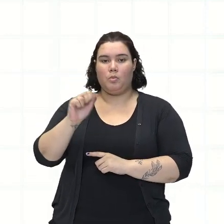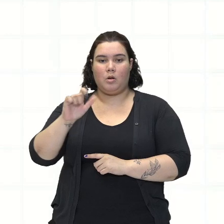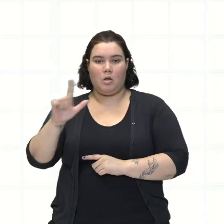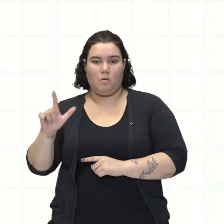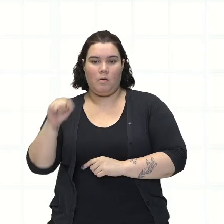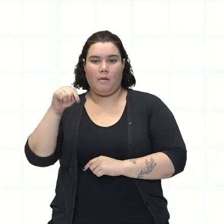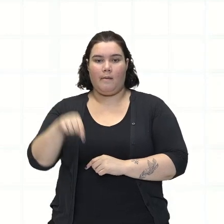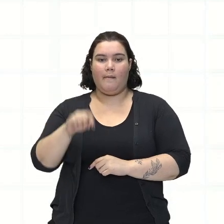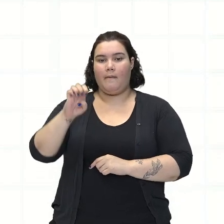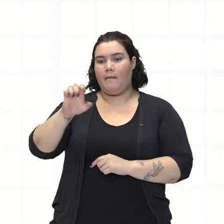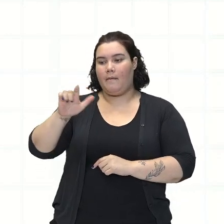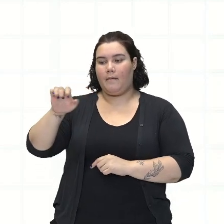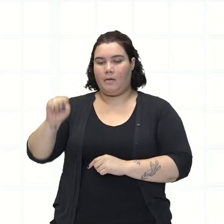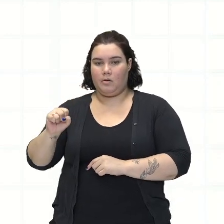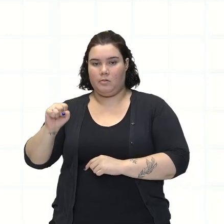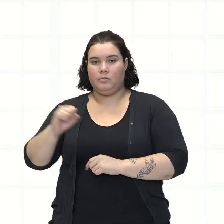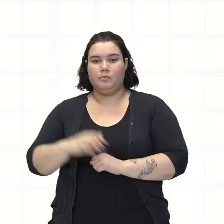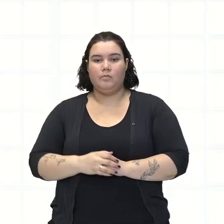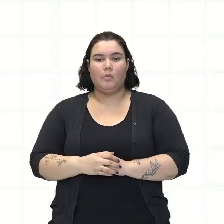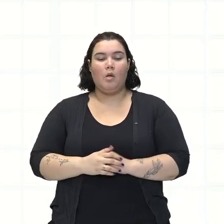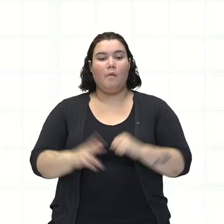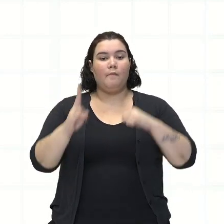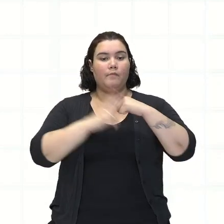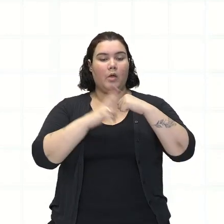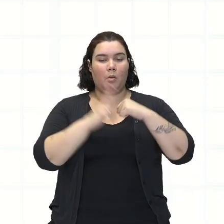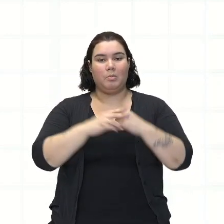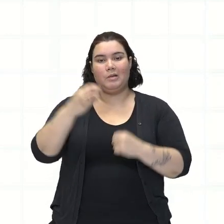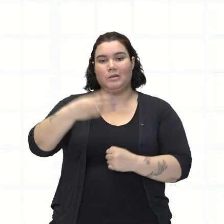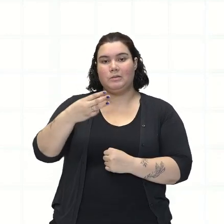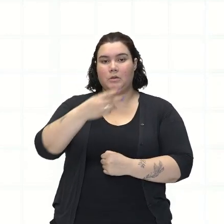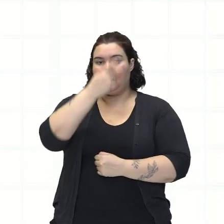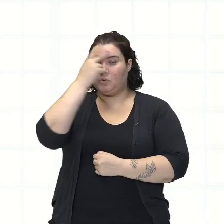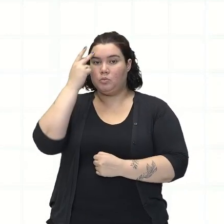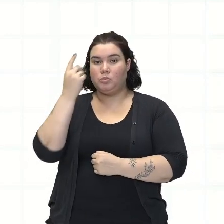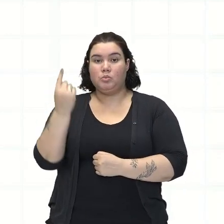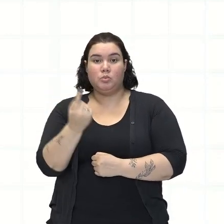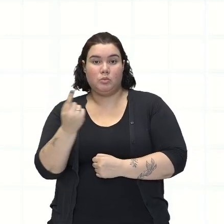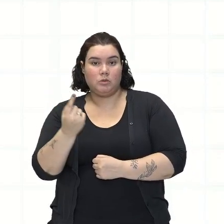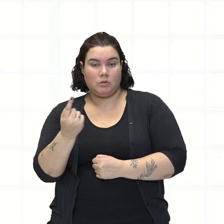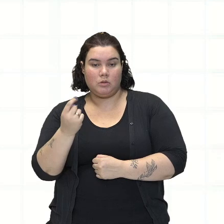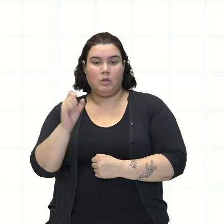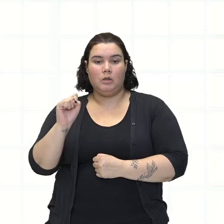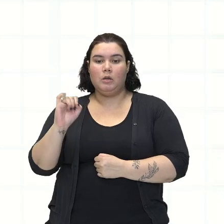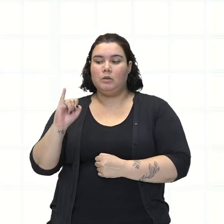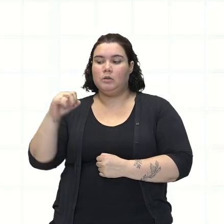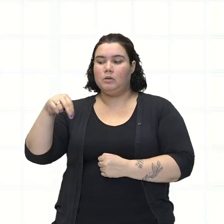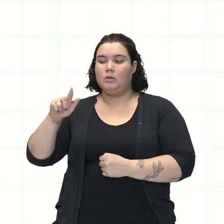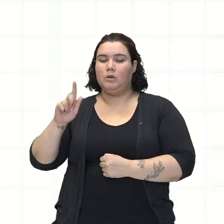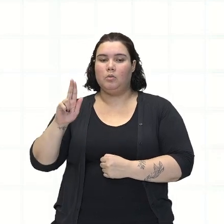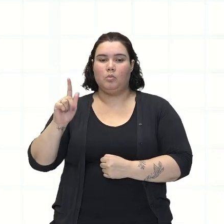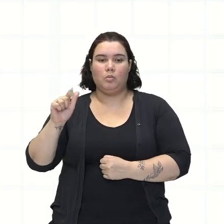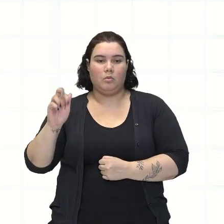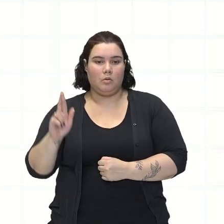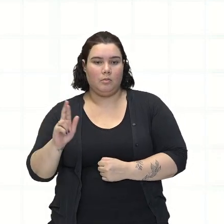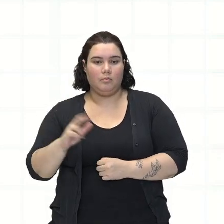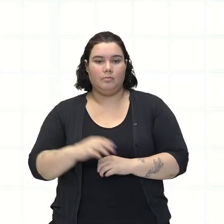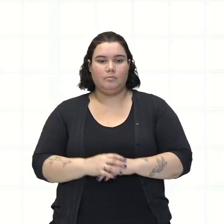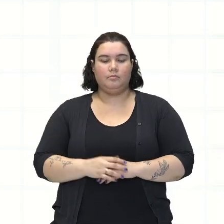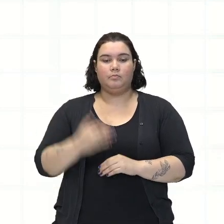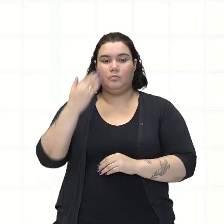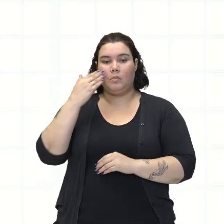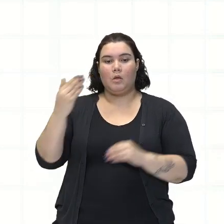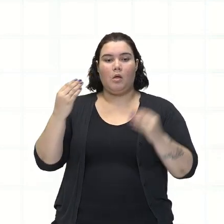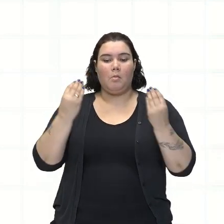ela. E aí eles vão estar acompanhados dessa partícula bem aqui, ó. Justamente na nossa precisa-se